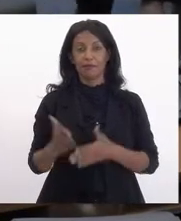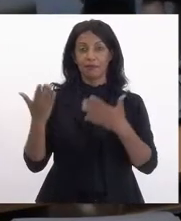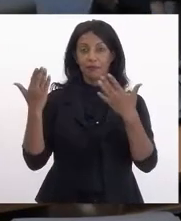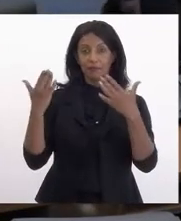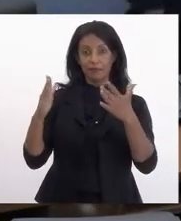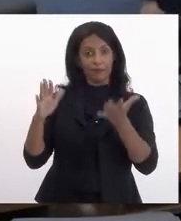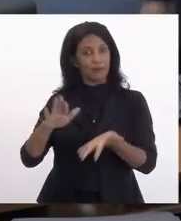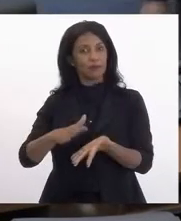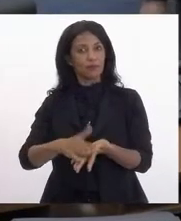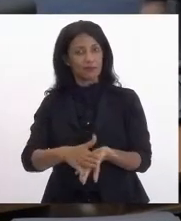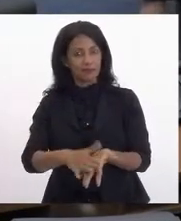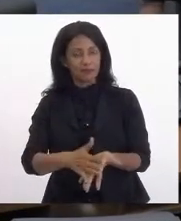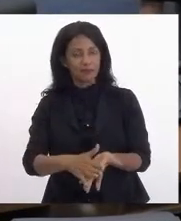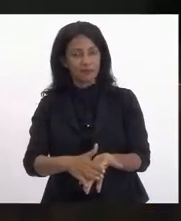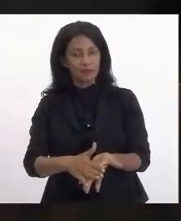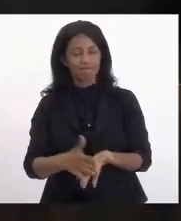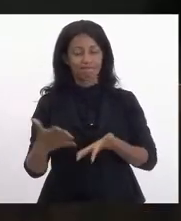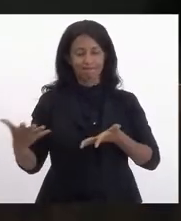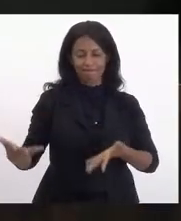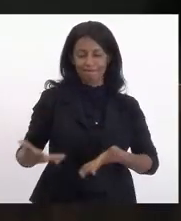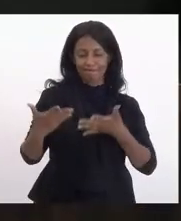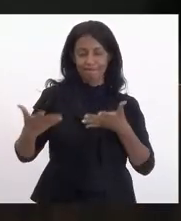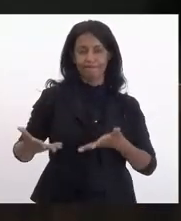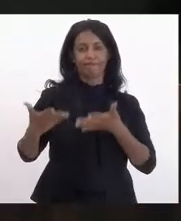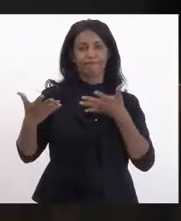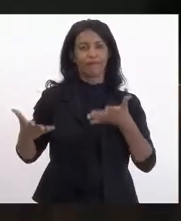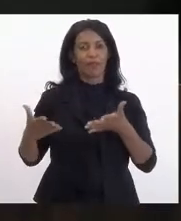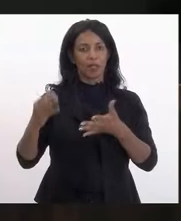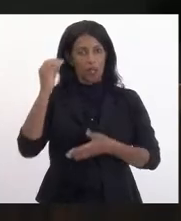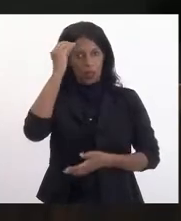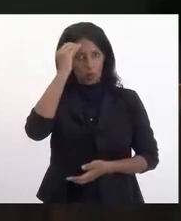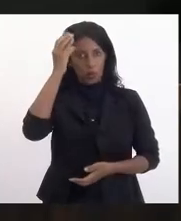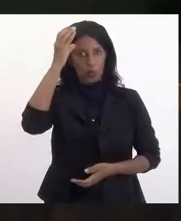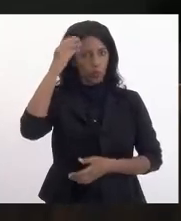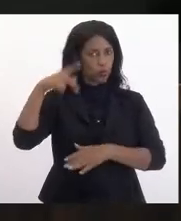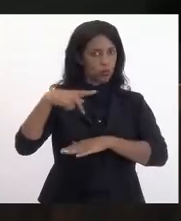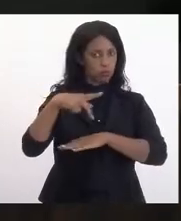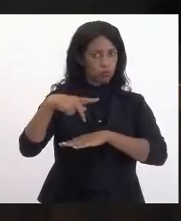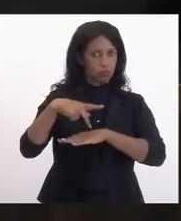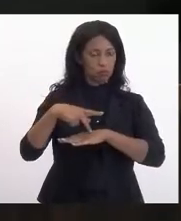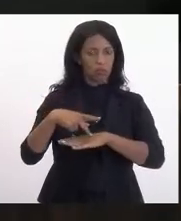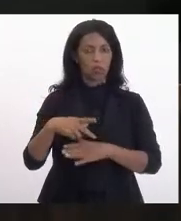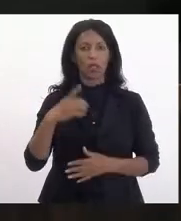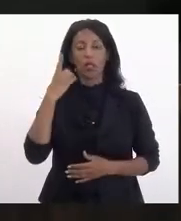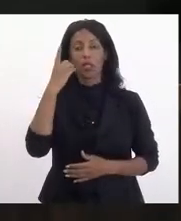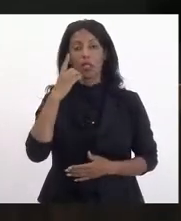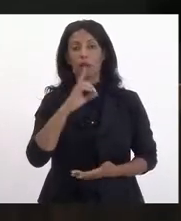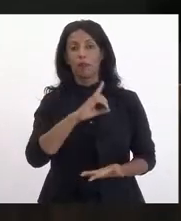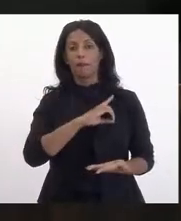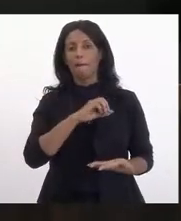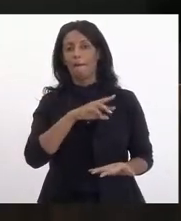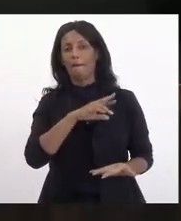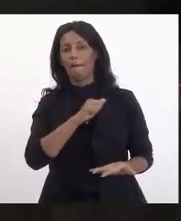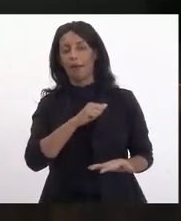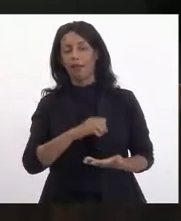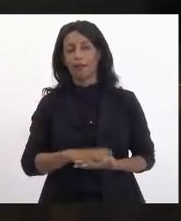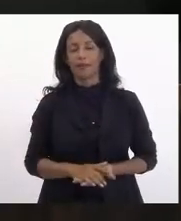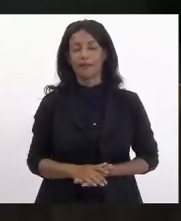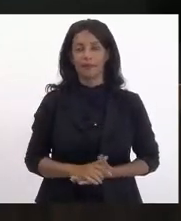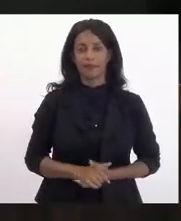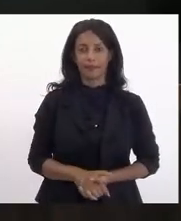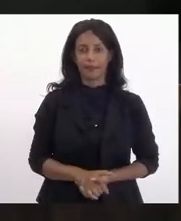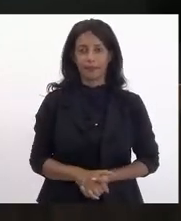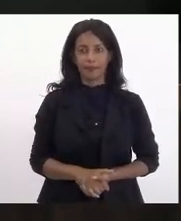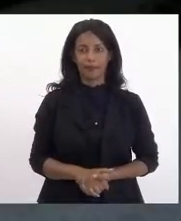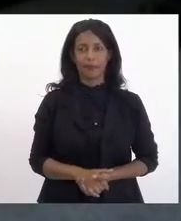Parabéns ao samba, que enriquece e enaltece a cultura do nosso país. Deputada Marta Rocha, para a declaração de voto. Presidente,